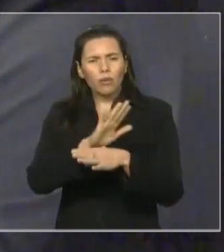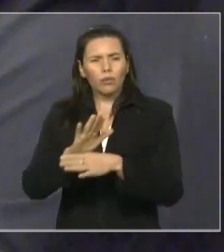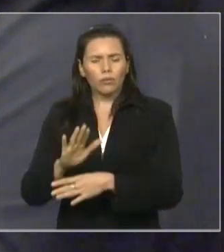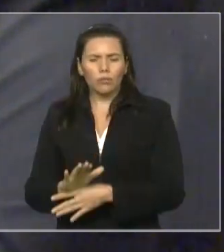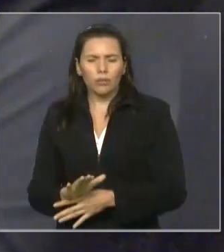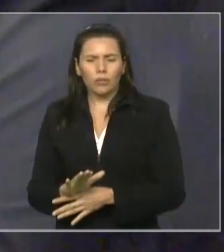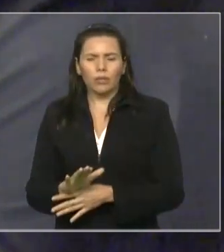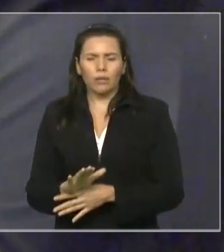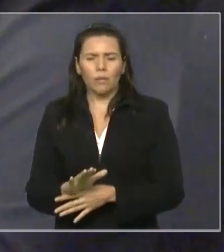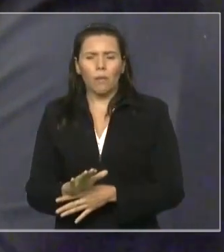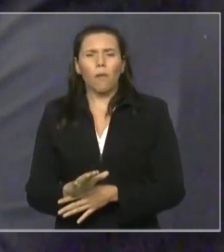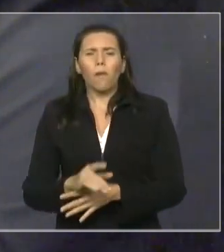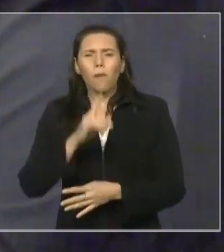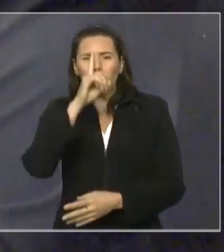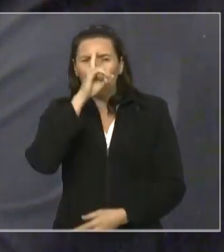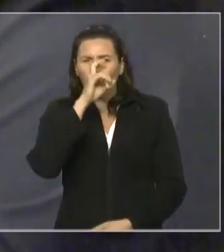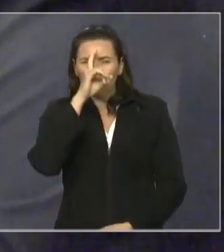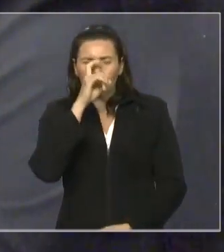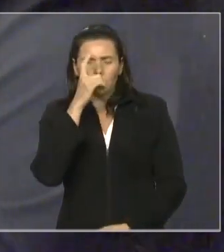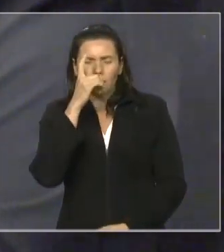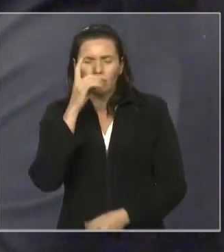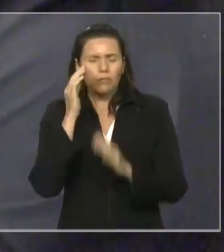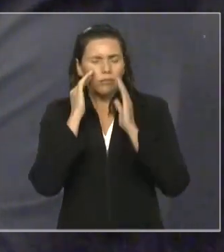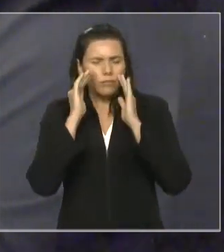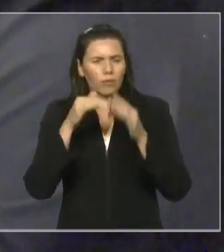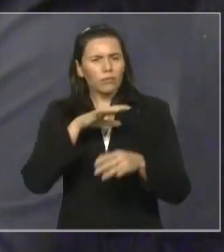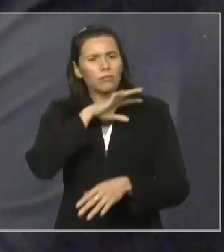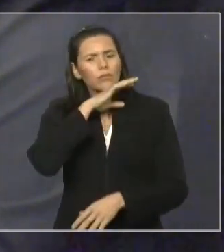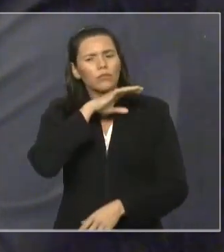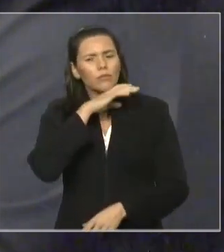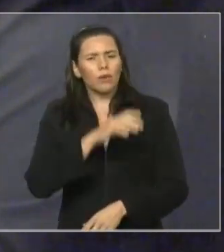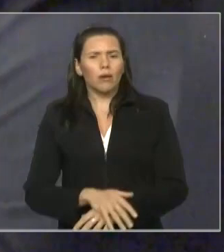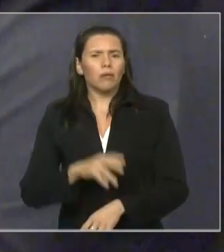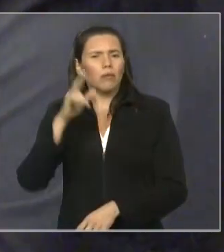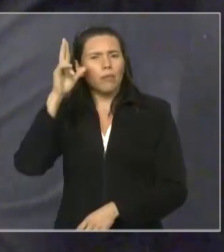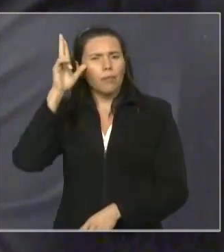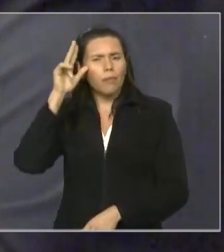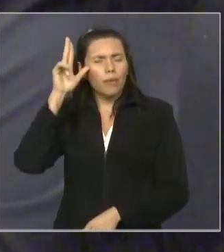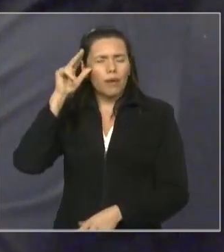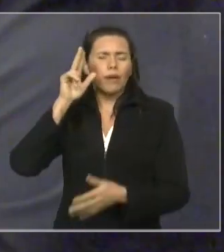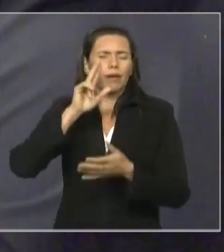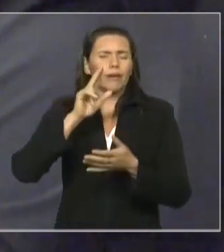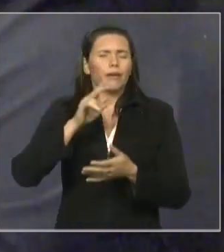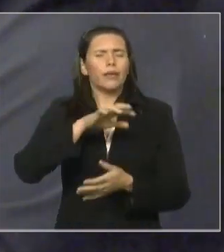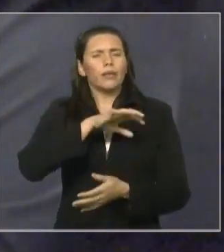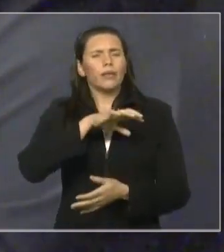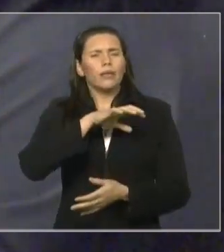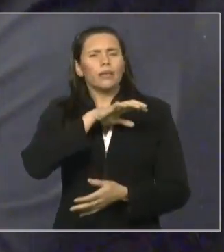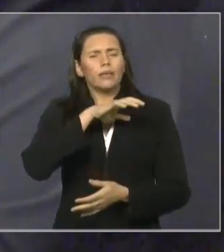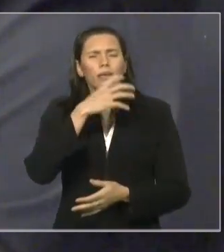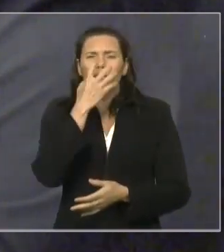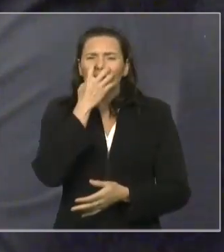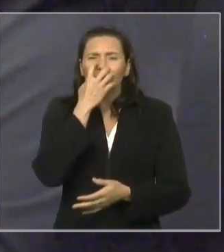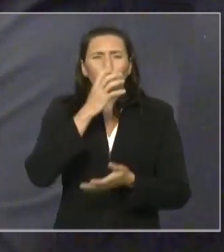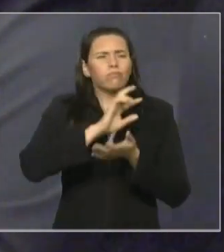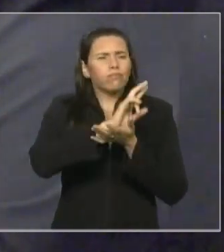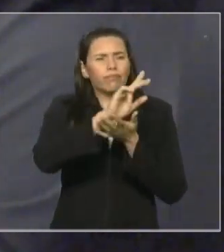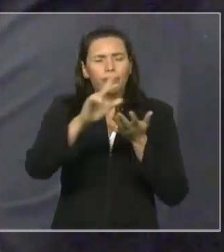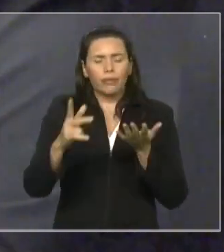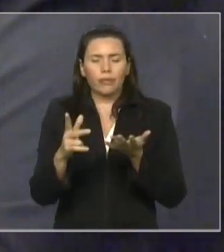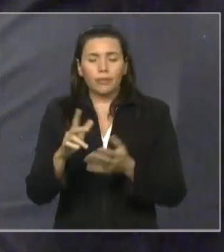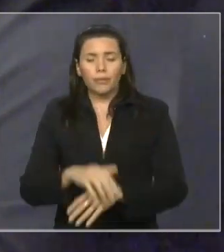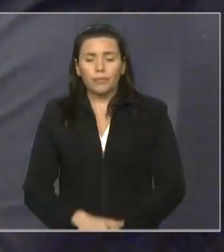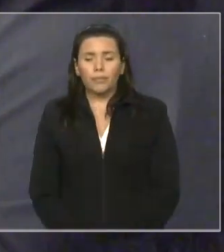UEMA, que além de tratar os equinos no estado do Maranhão e os moares, nós vamos também capacitar os jovens ali da área